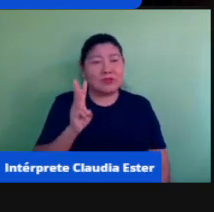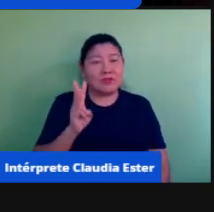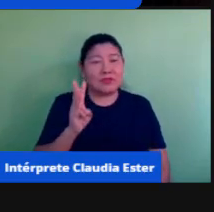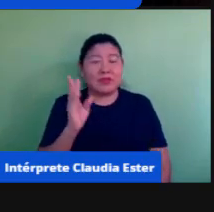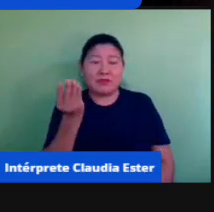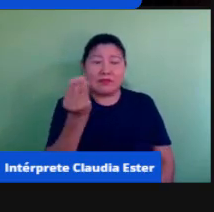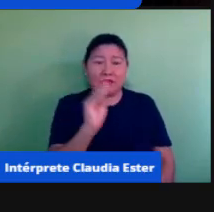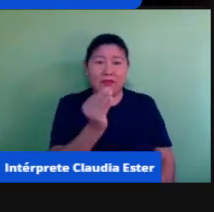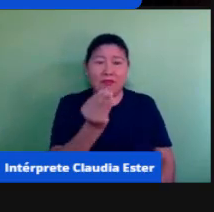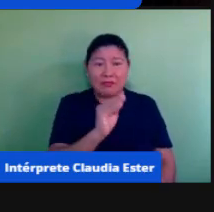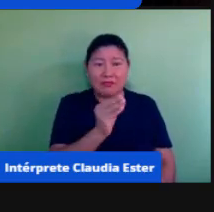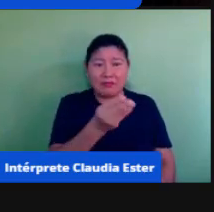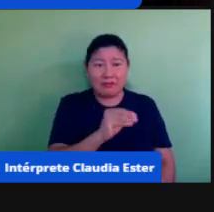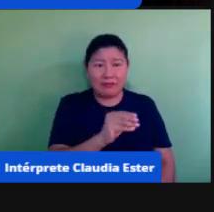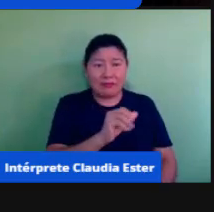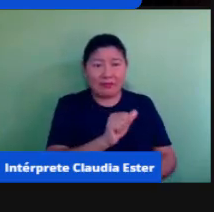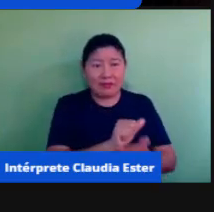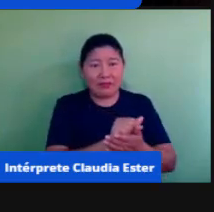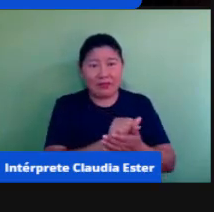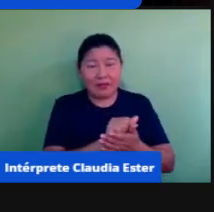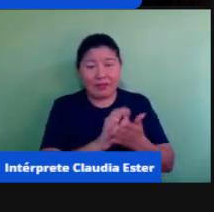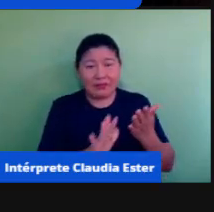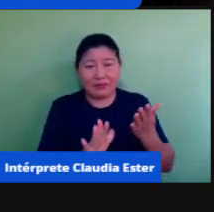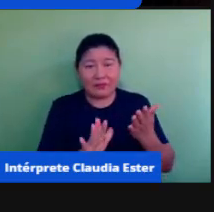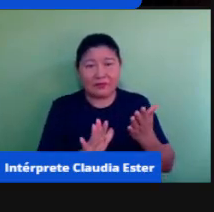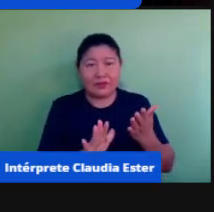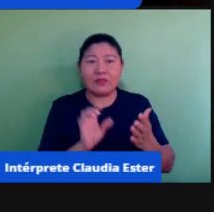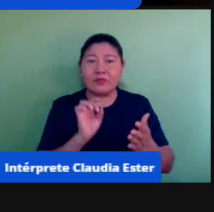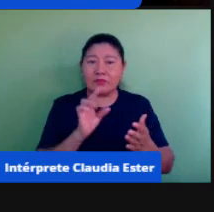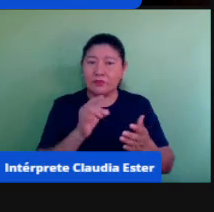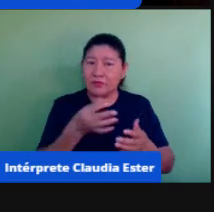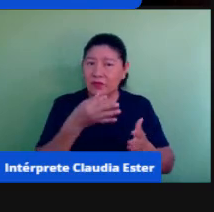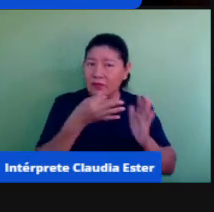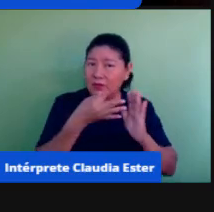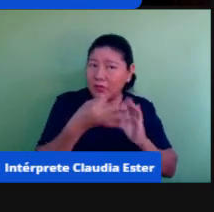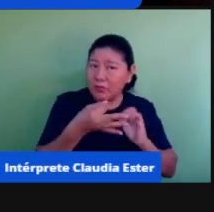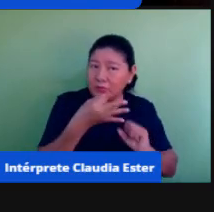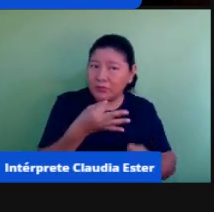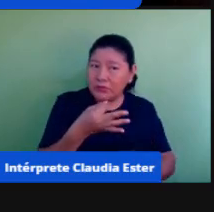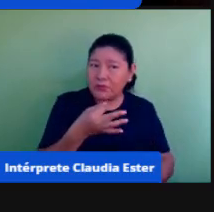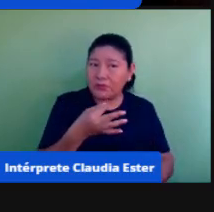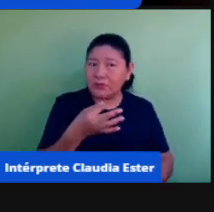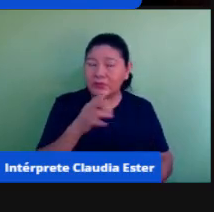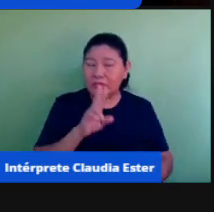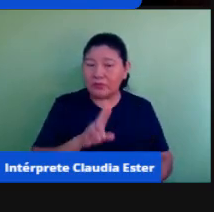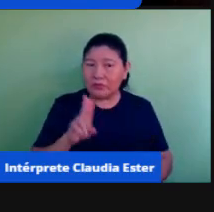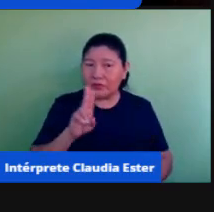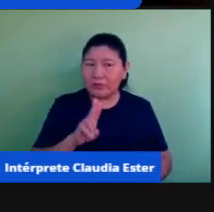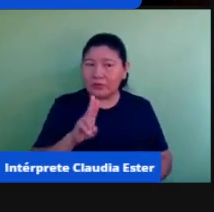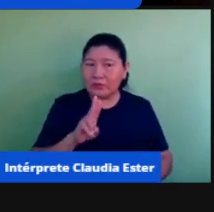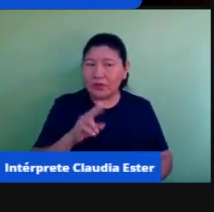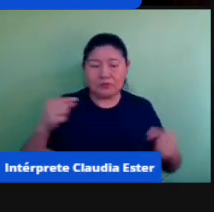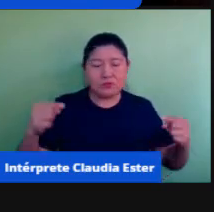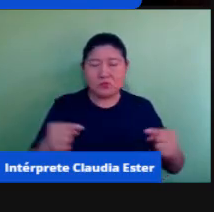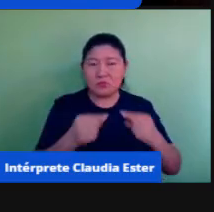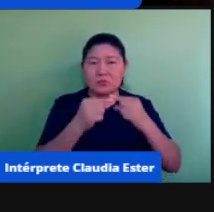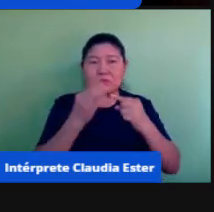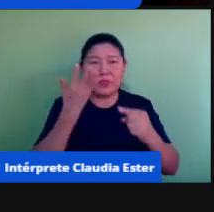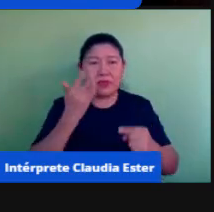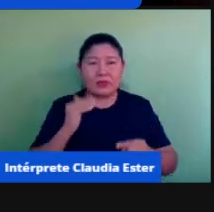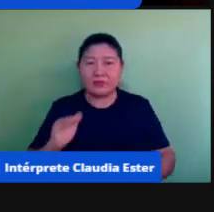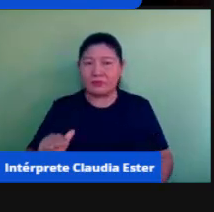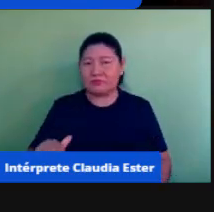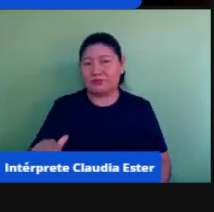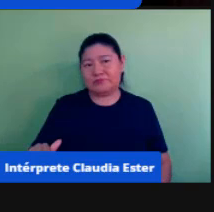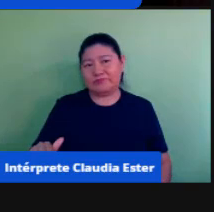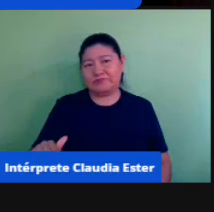fazer até 20. Para os pequenos, eu não recomendo, porque eles não são tão autônomos, né? Estão descobrindo a tecnologia, né?